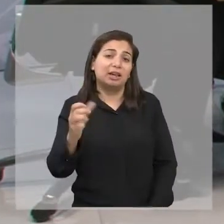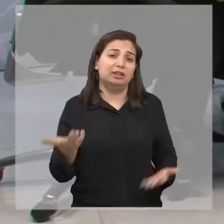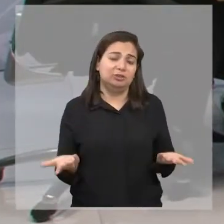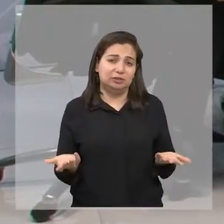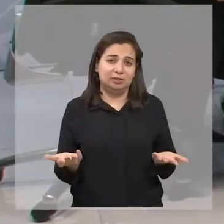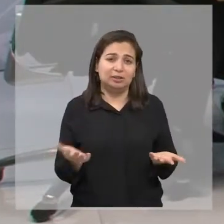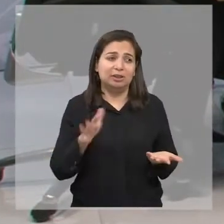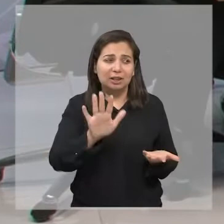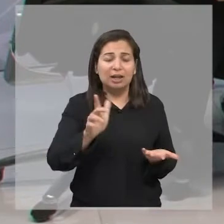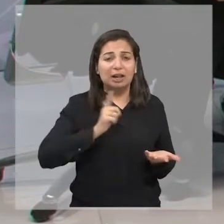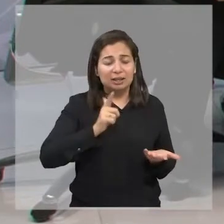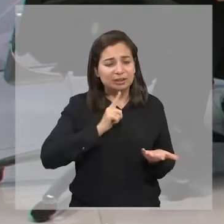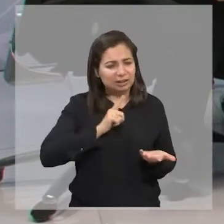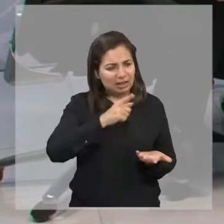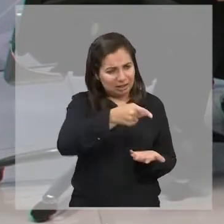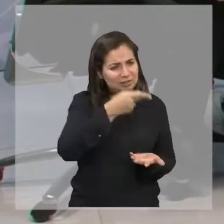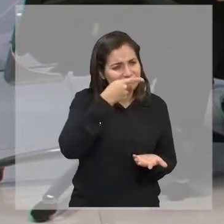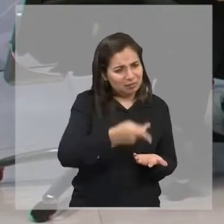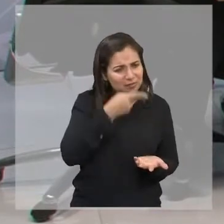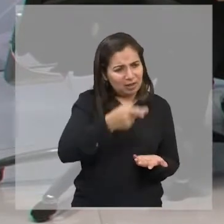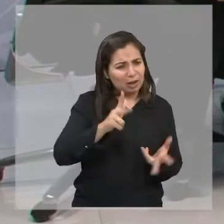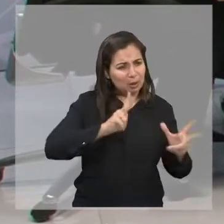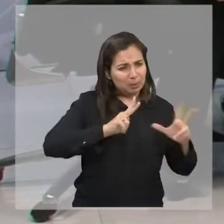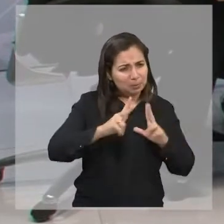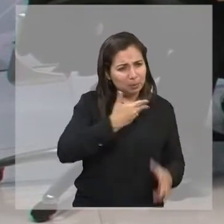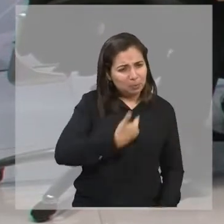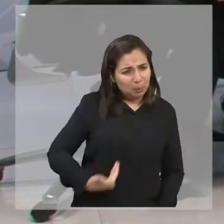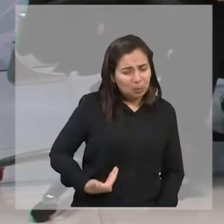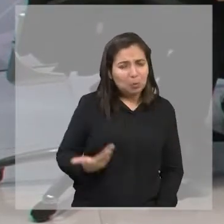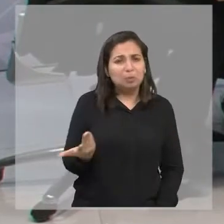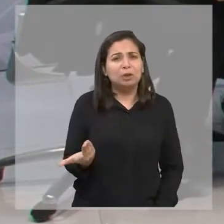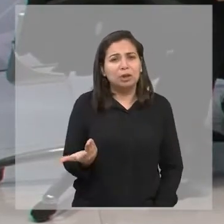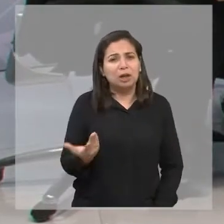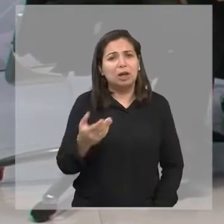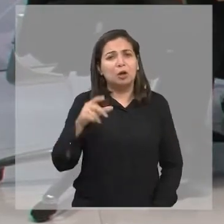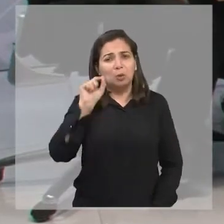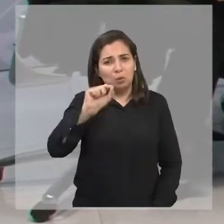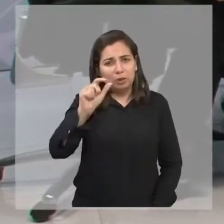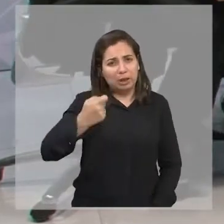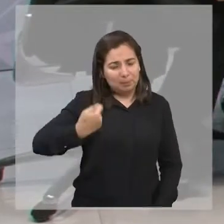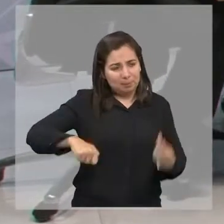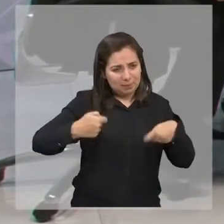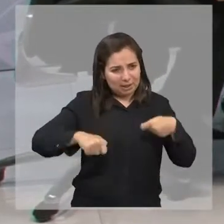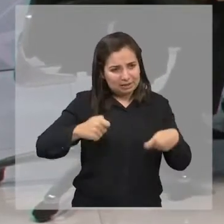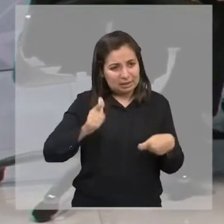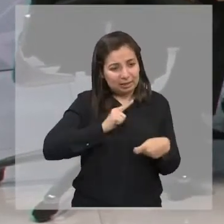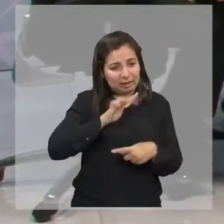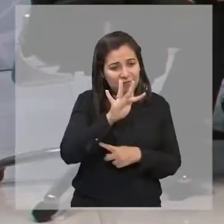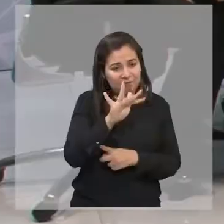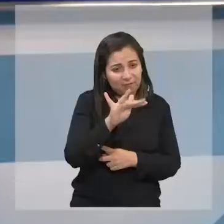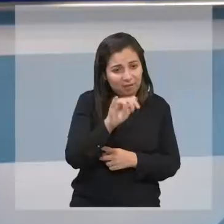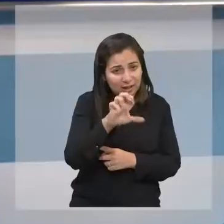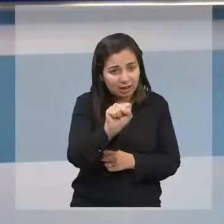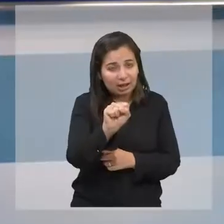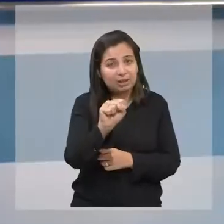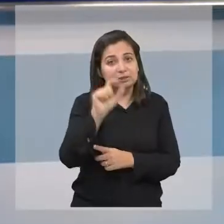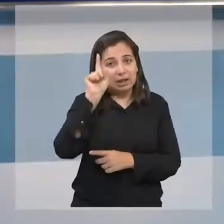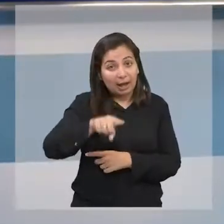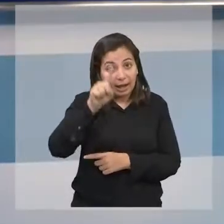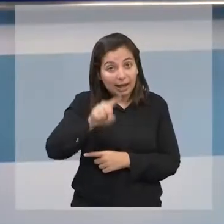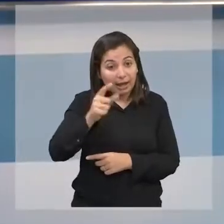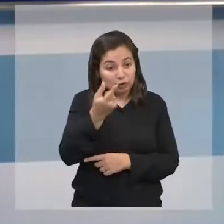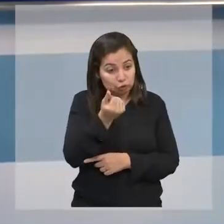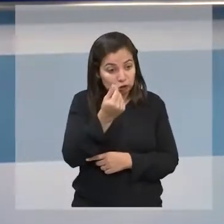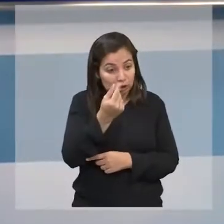caso, se extingue as universidades públicas. Exato. E o Estado institua, portanto, a ampliação do FIES para financiar o